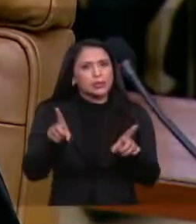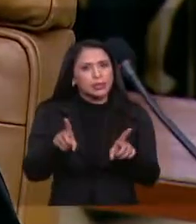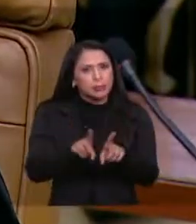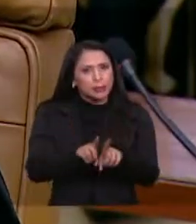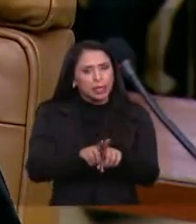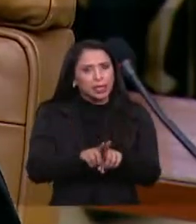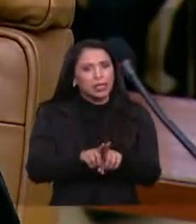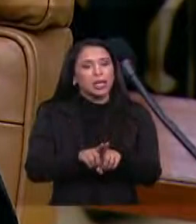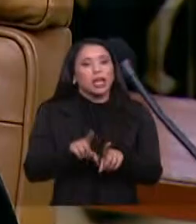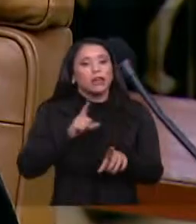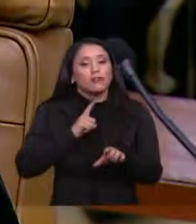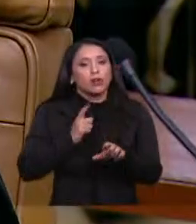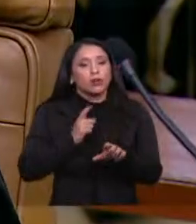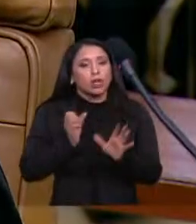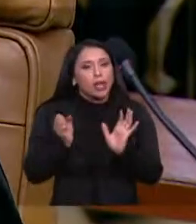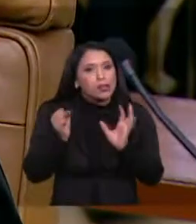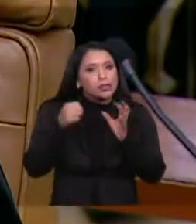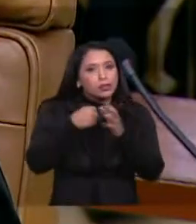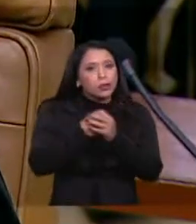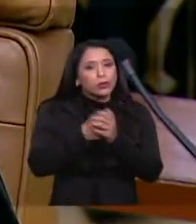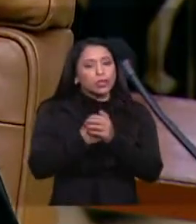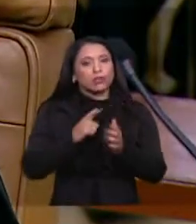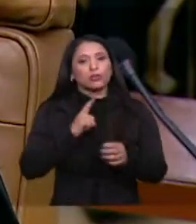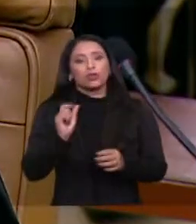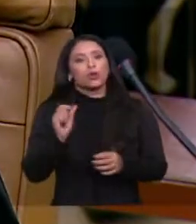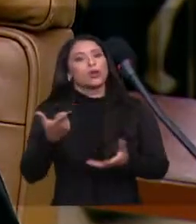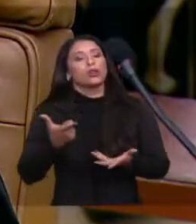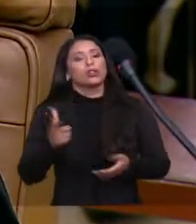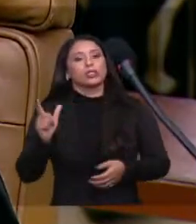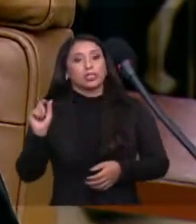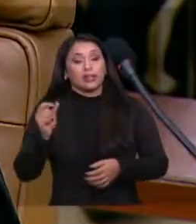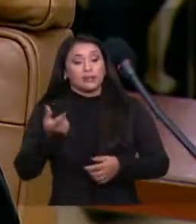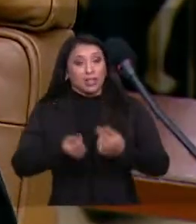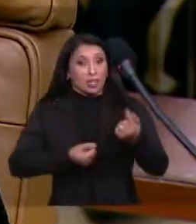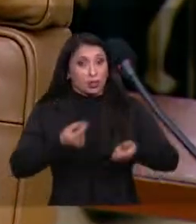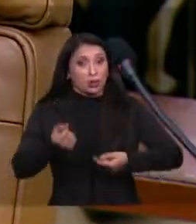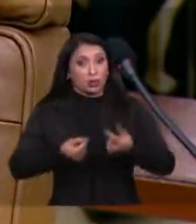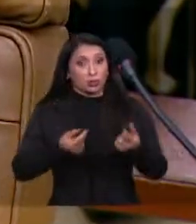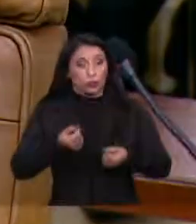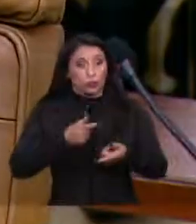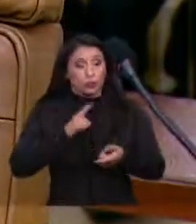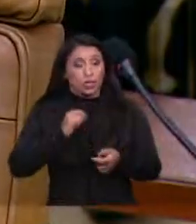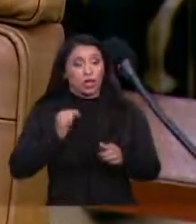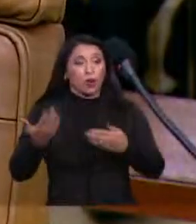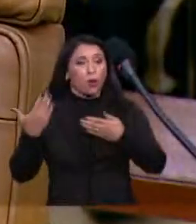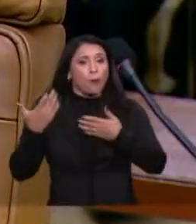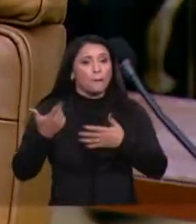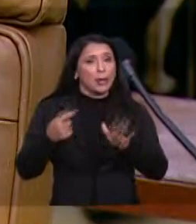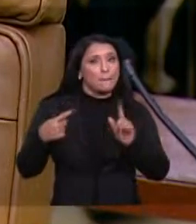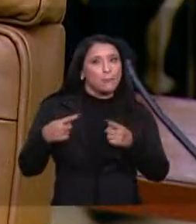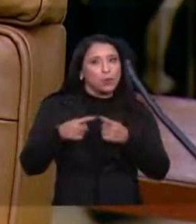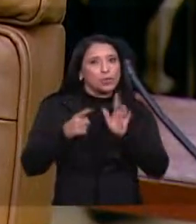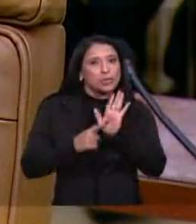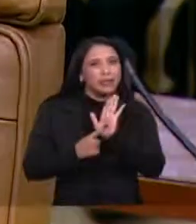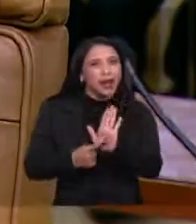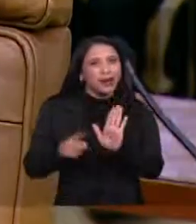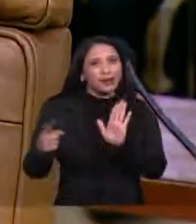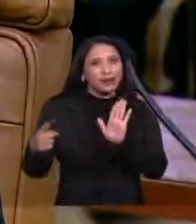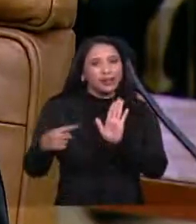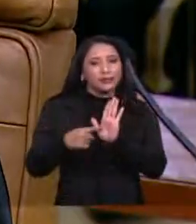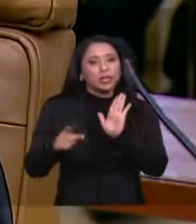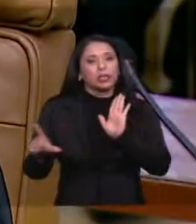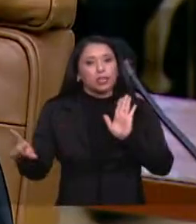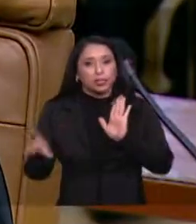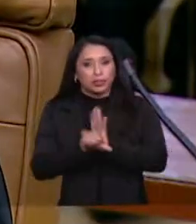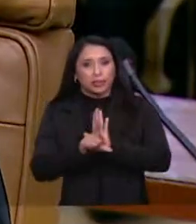procedimentos de ocultação de origem para posterior reintrodução na economia com aparência de ilicitude mediante a realização